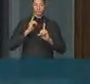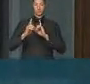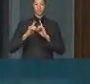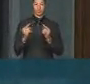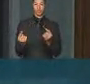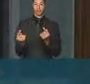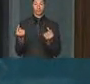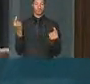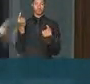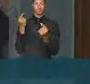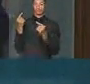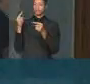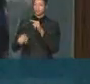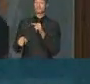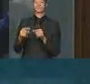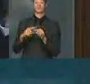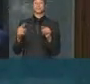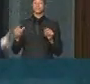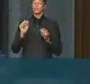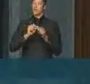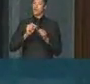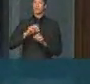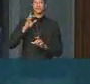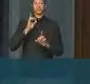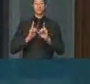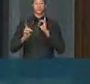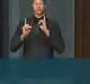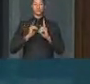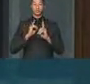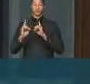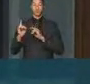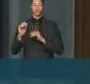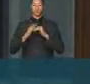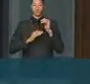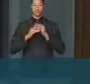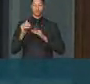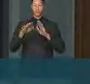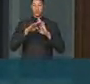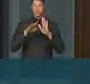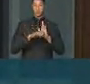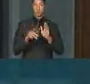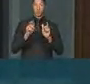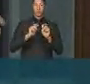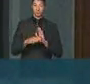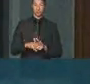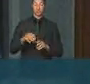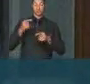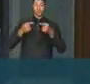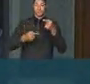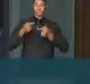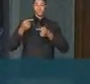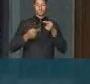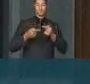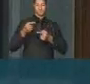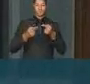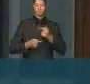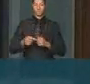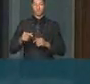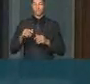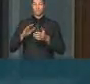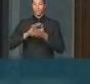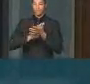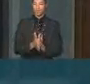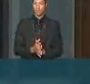oposição façamos o diálogo em torno da pauta econômica em política no